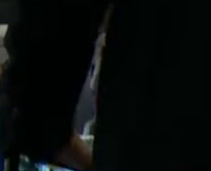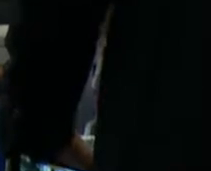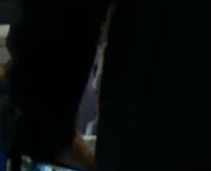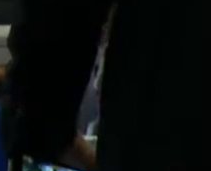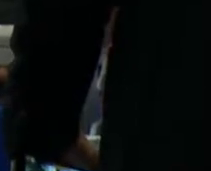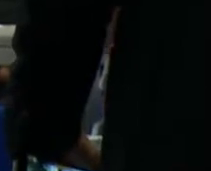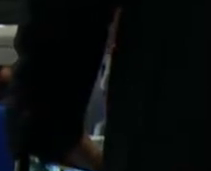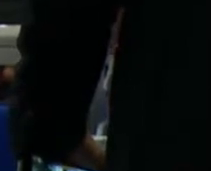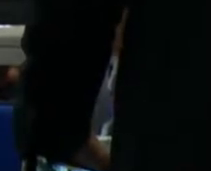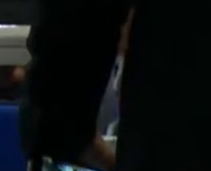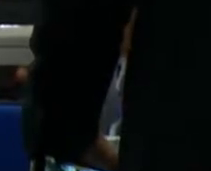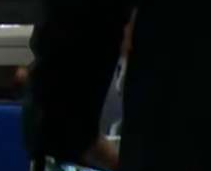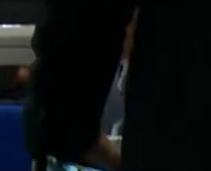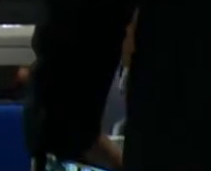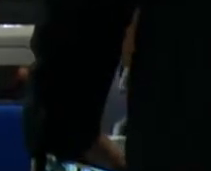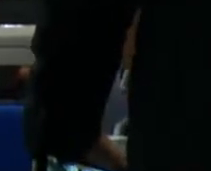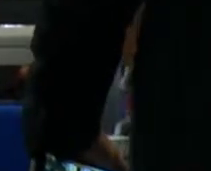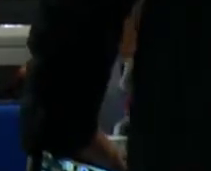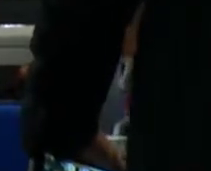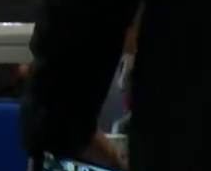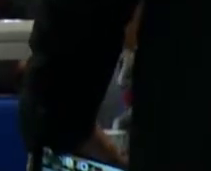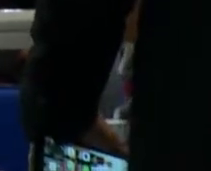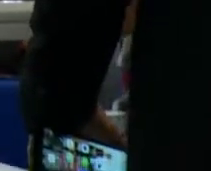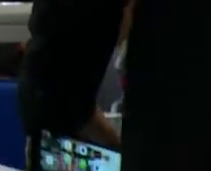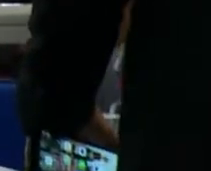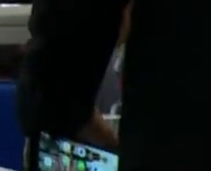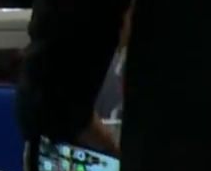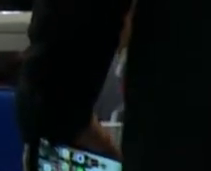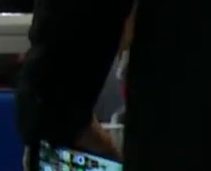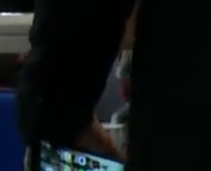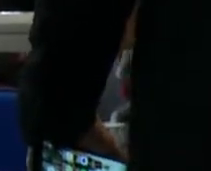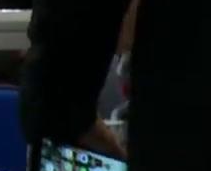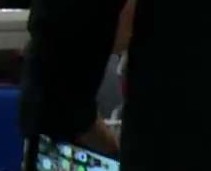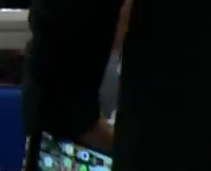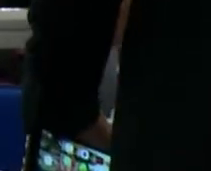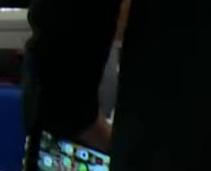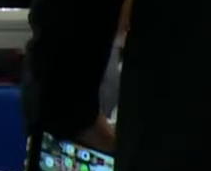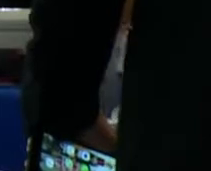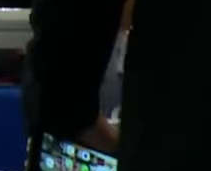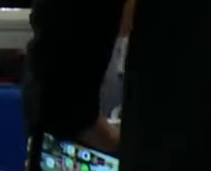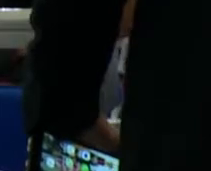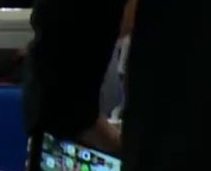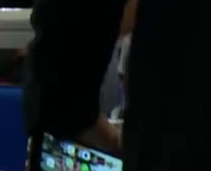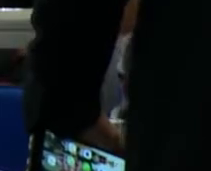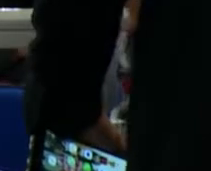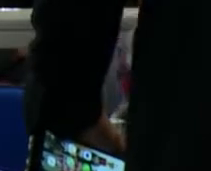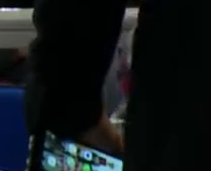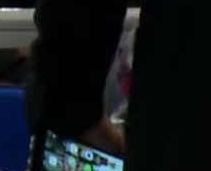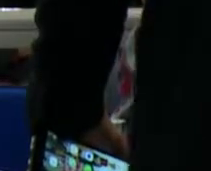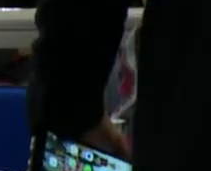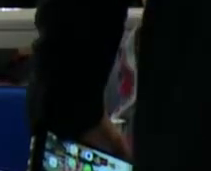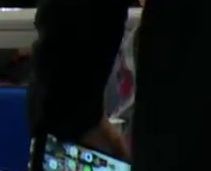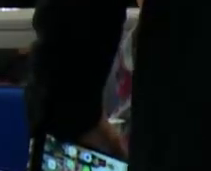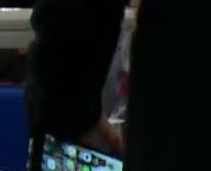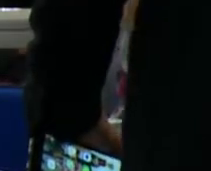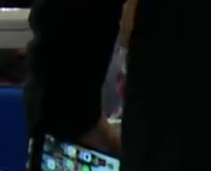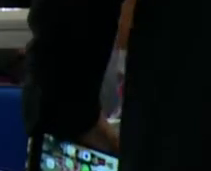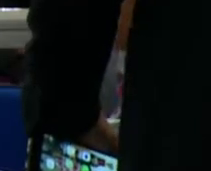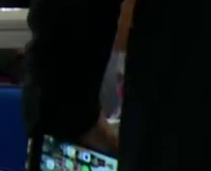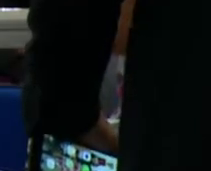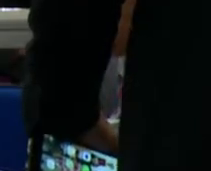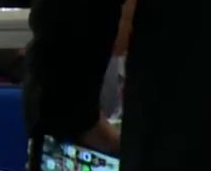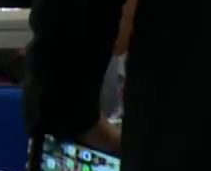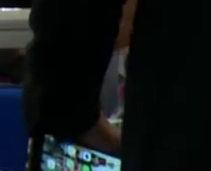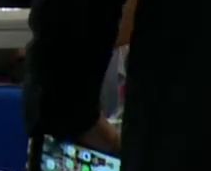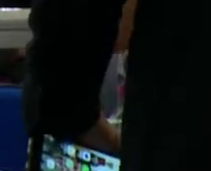né? Pelo fato de já apresentar, né, a auditoria que foi feita com todos